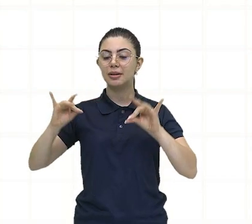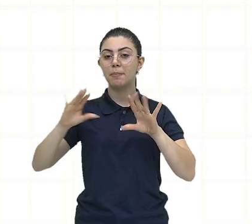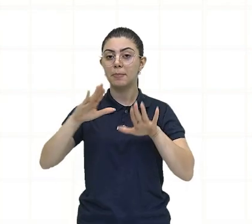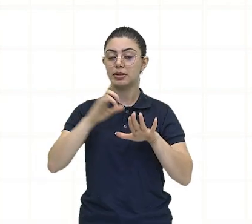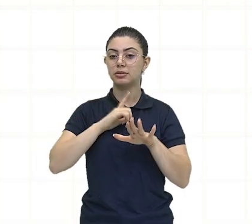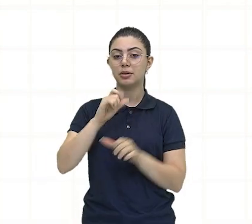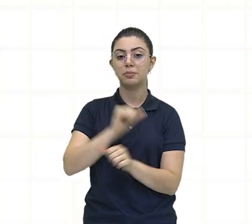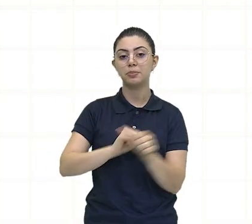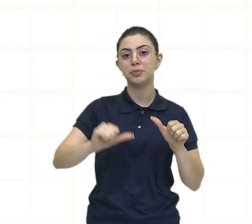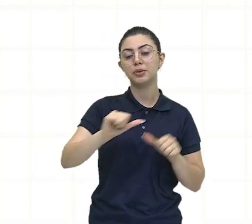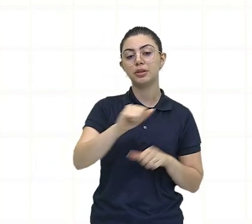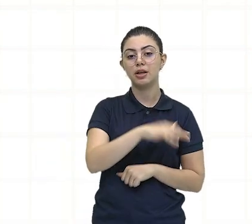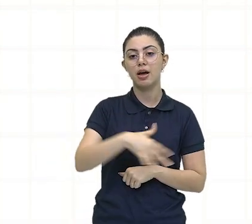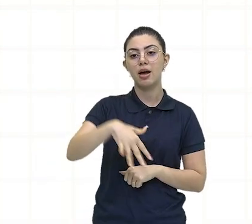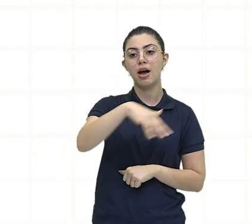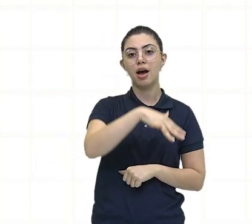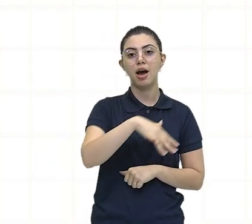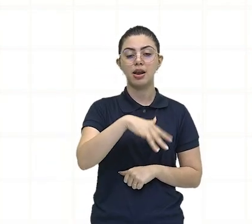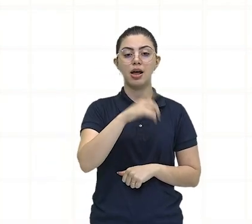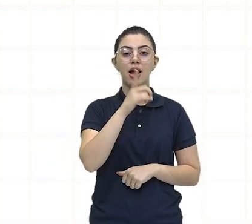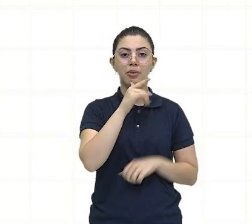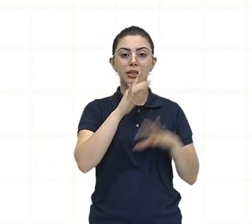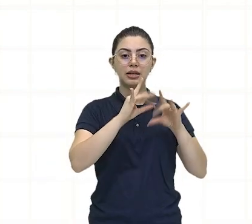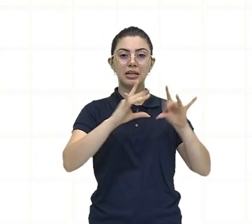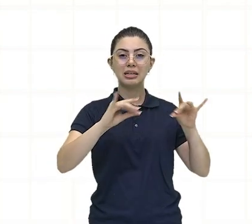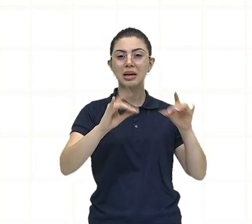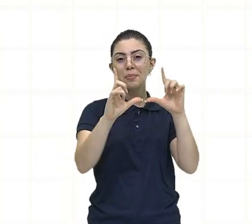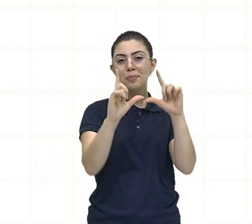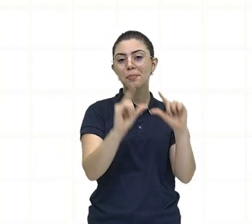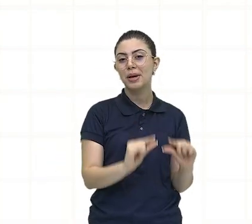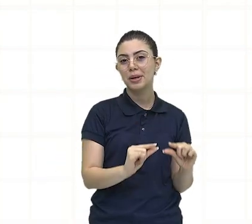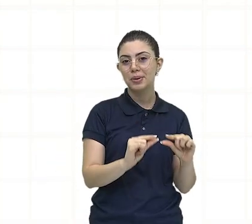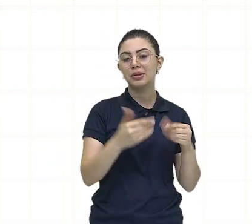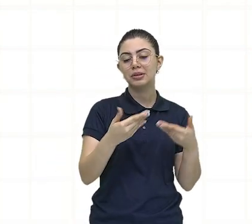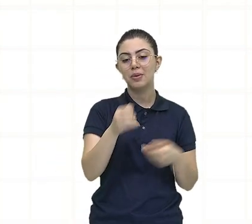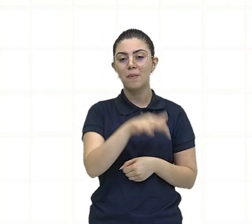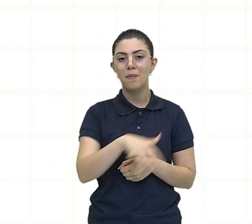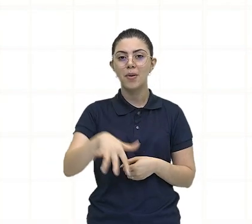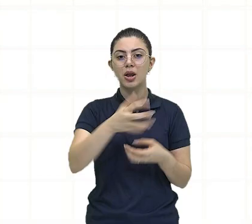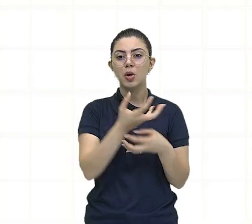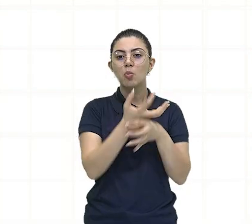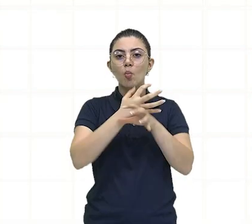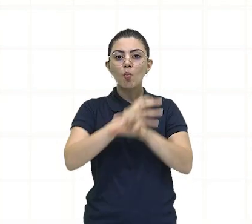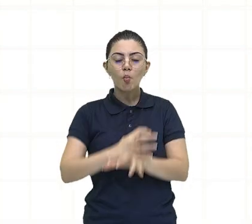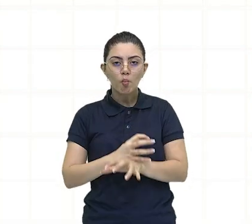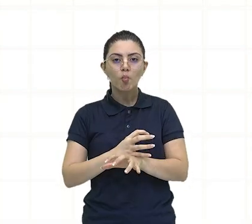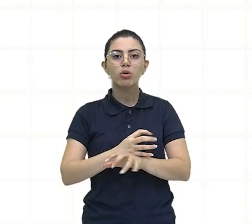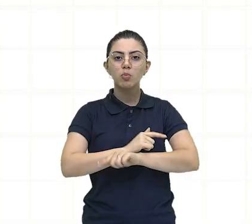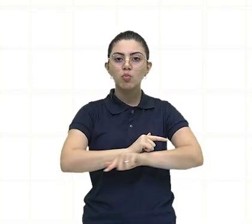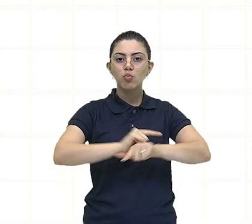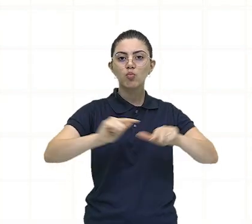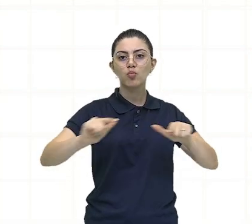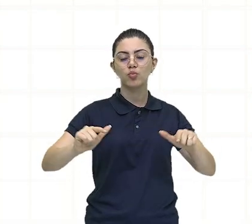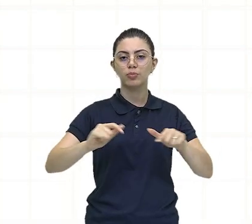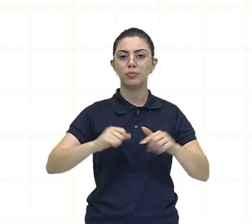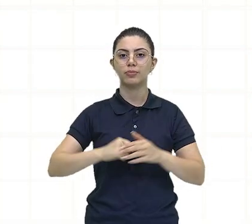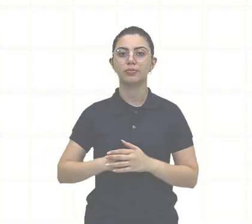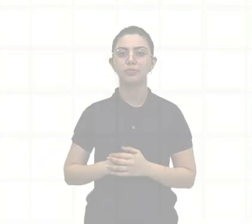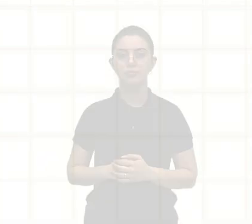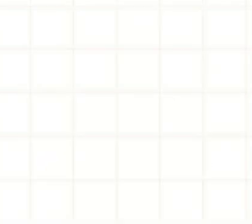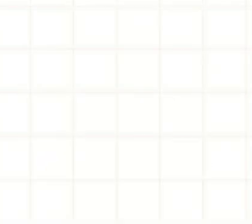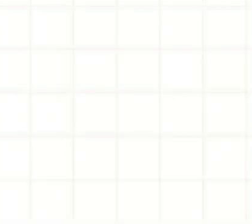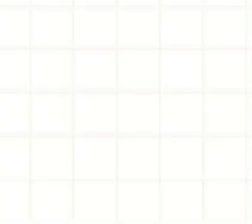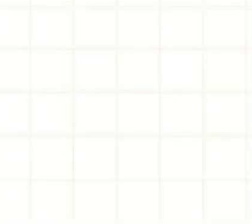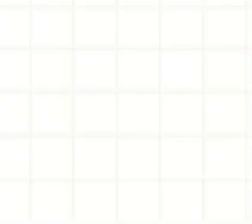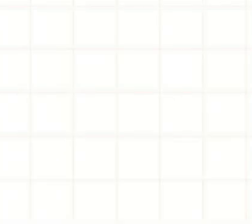que vão ter baixa umidade. Então, são regiões desérticas, áreas de deserto, como o deserto do Saara.